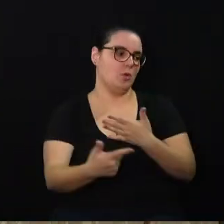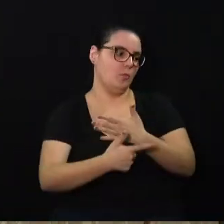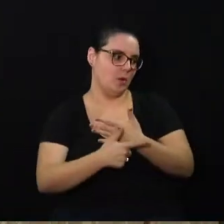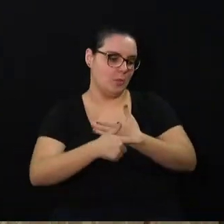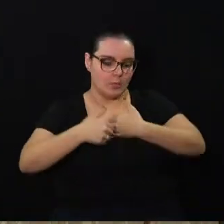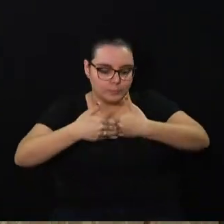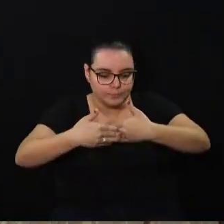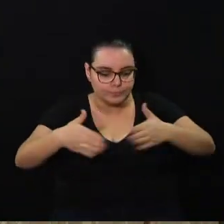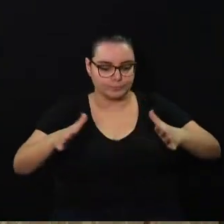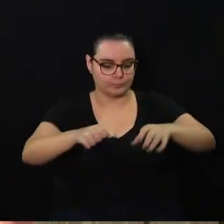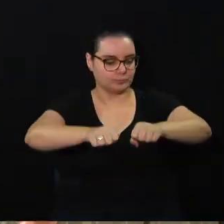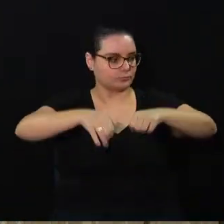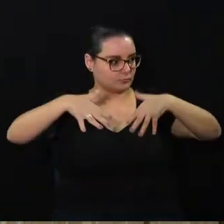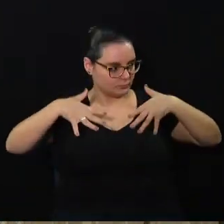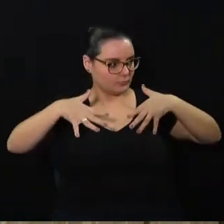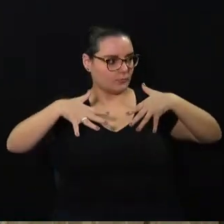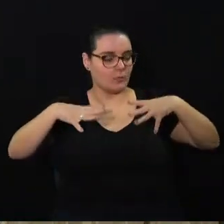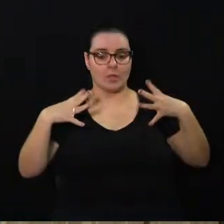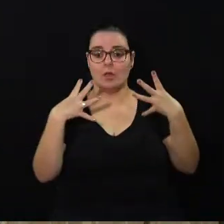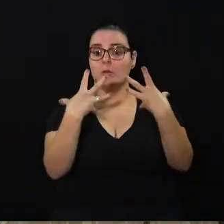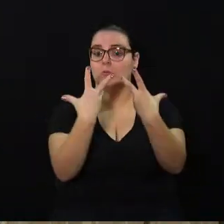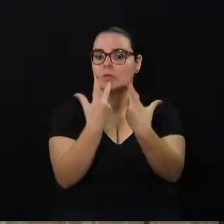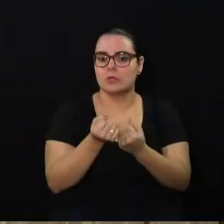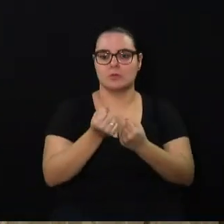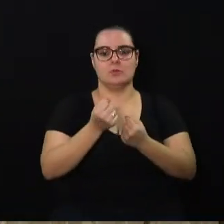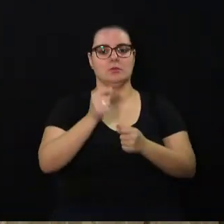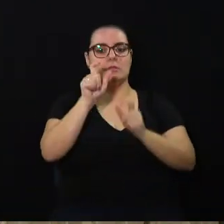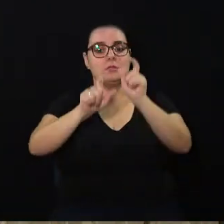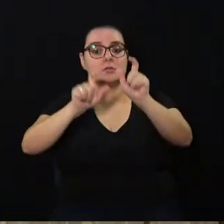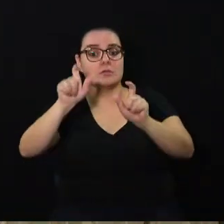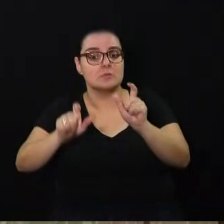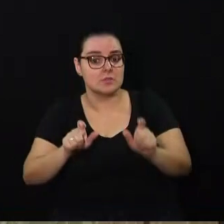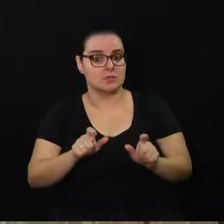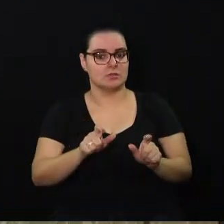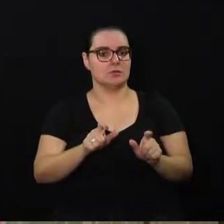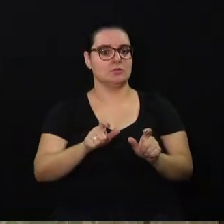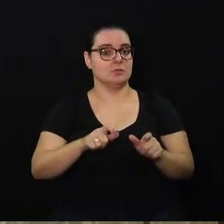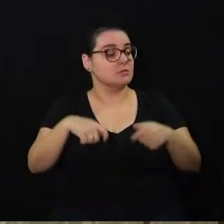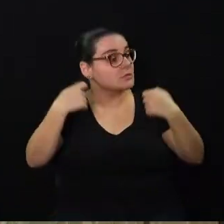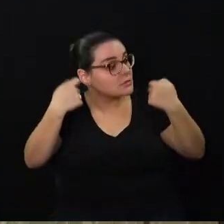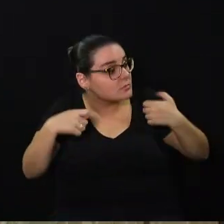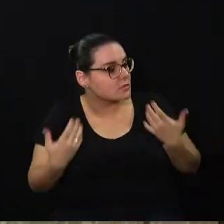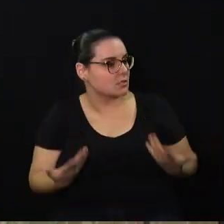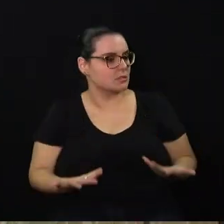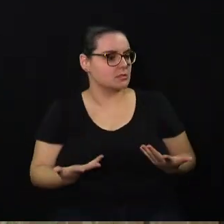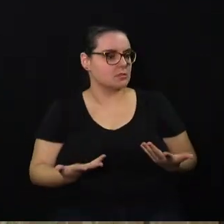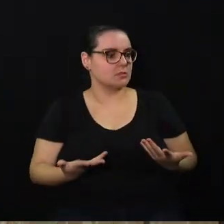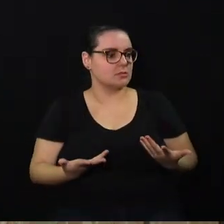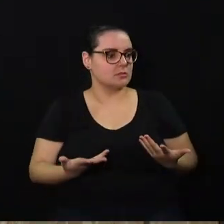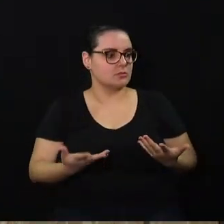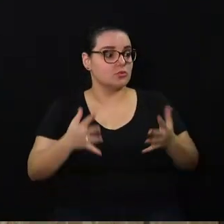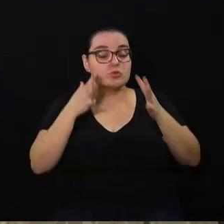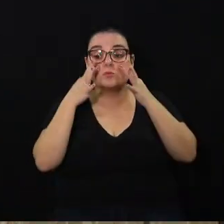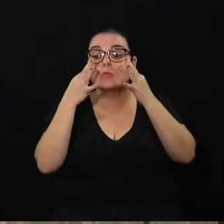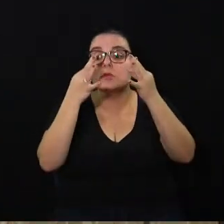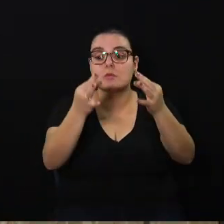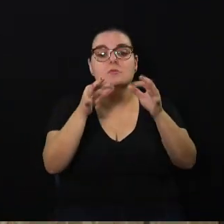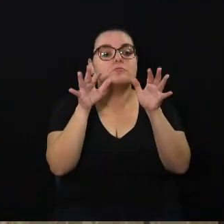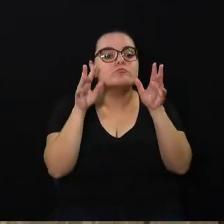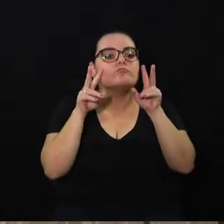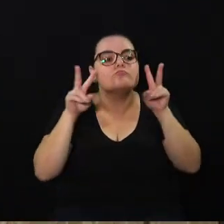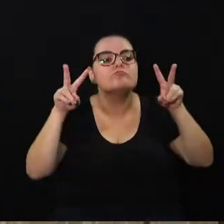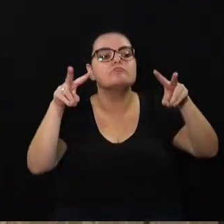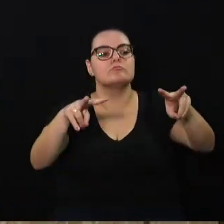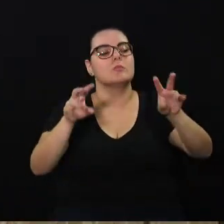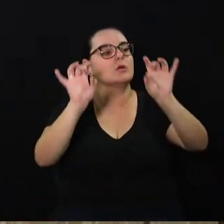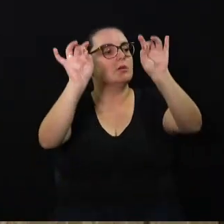suas portas para todas as pessoas que por alguma razão precisam de uma de uma atenção especial né